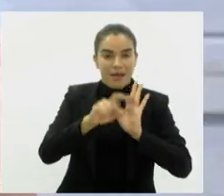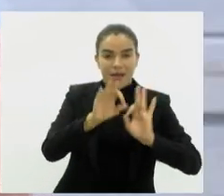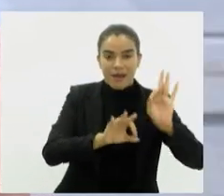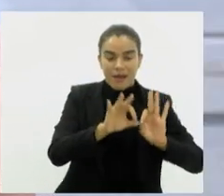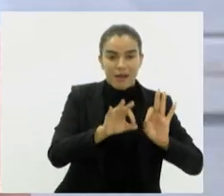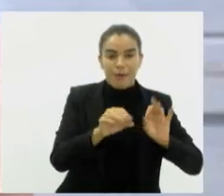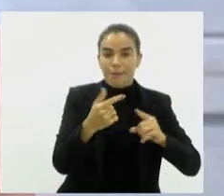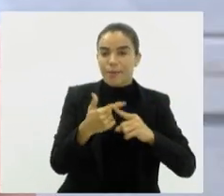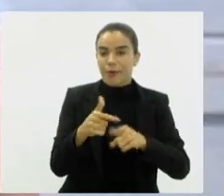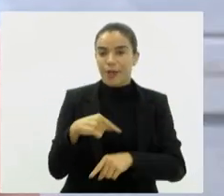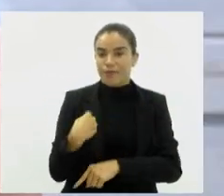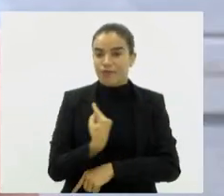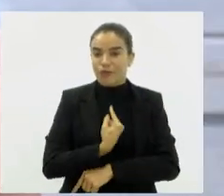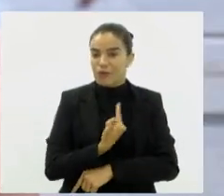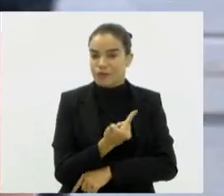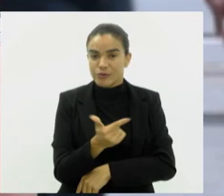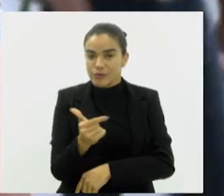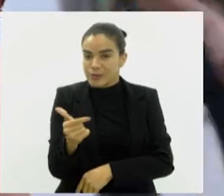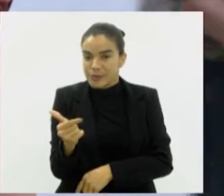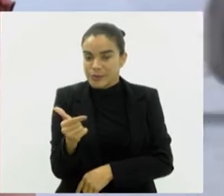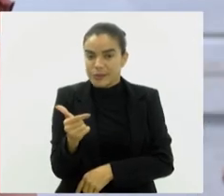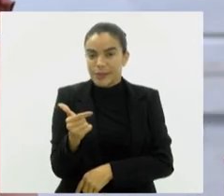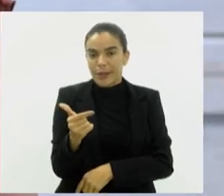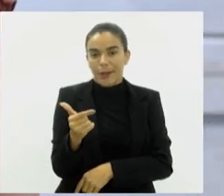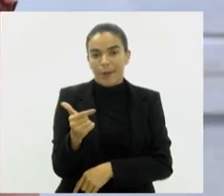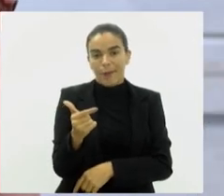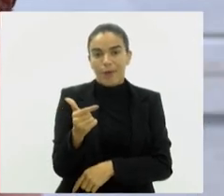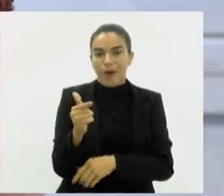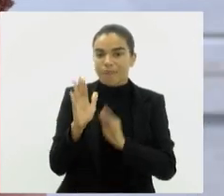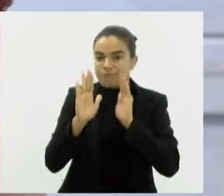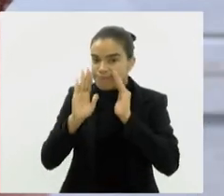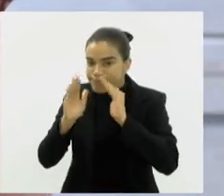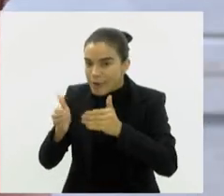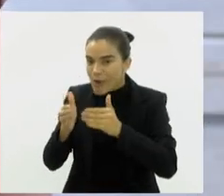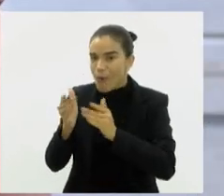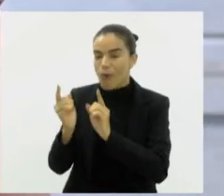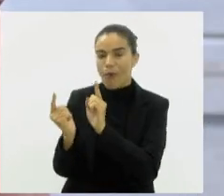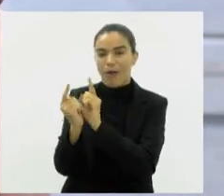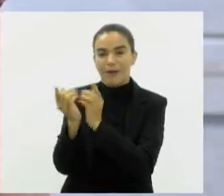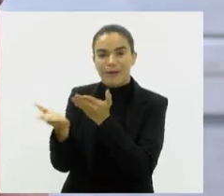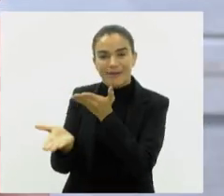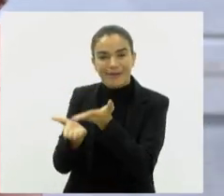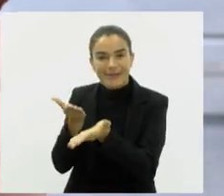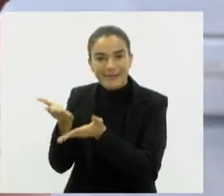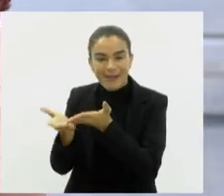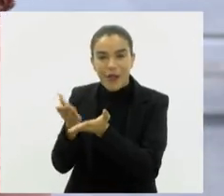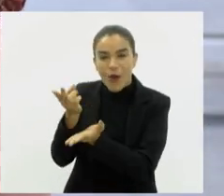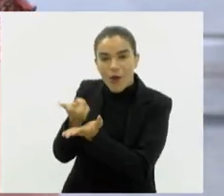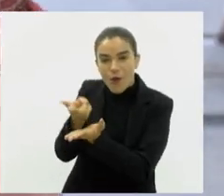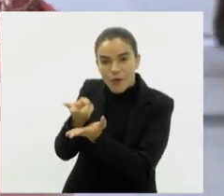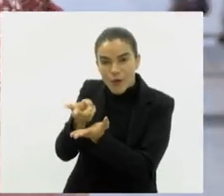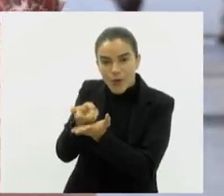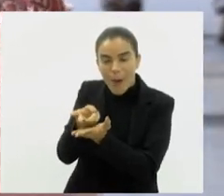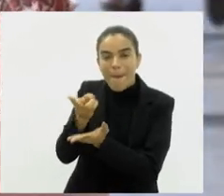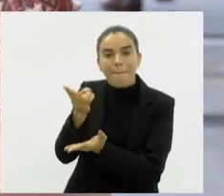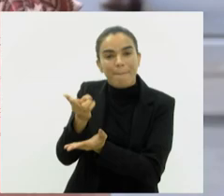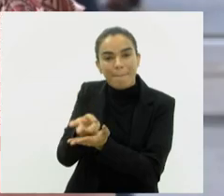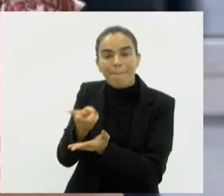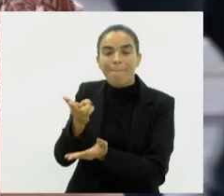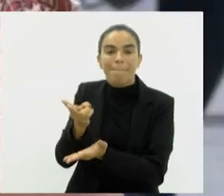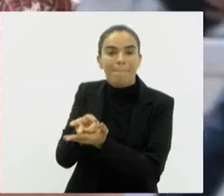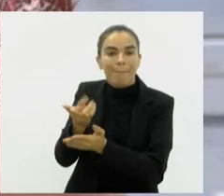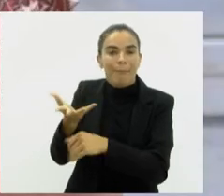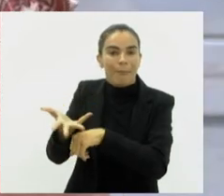tem... a gente prefere preterir o atendimento em detrimento de continuar oferecendo a mesma qualidade